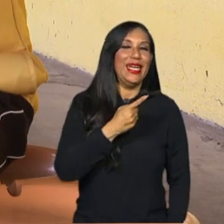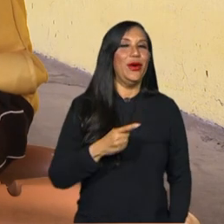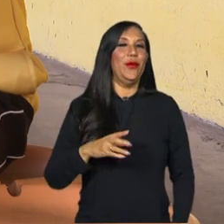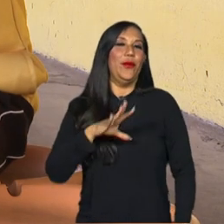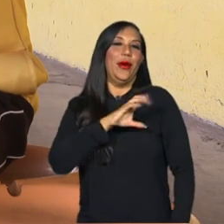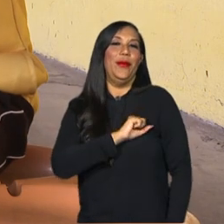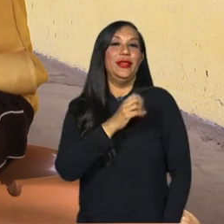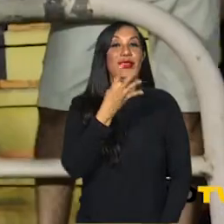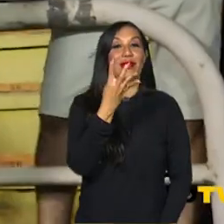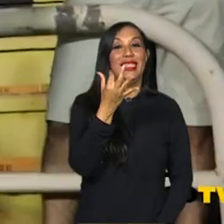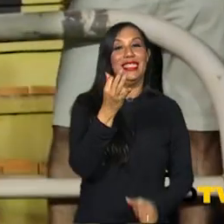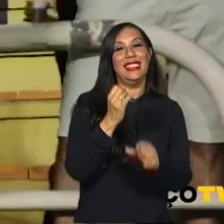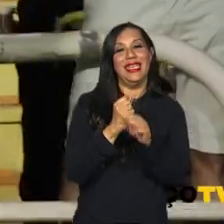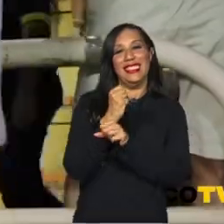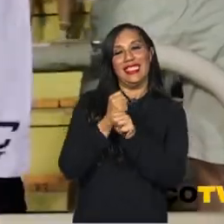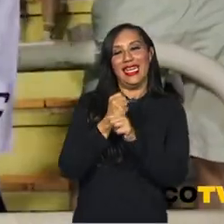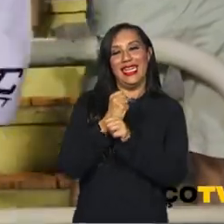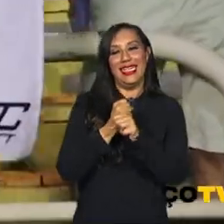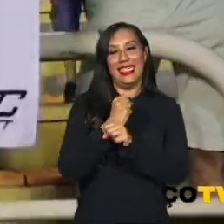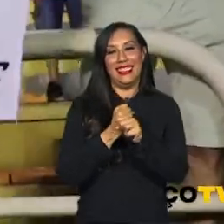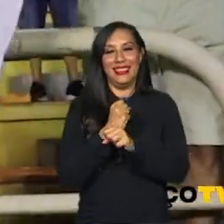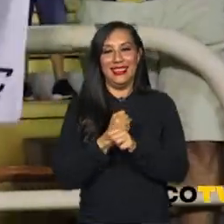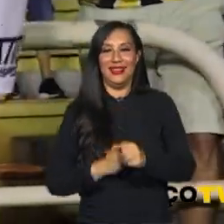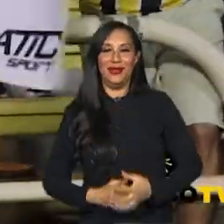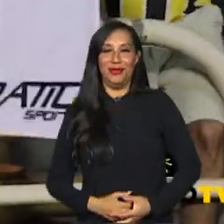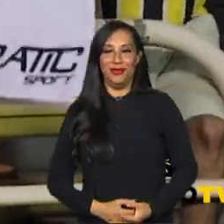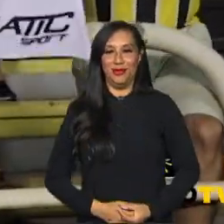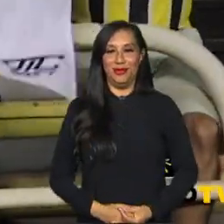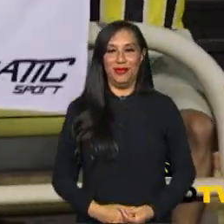de 46 anos.